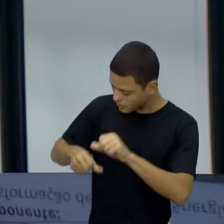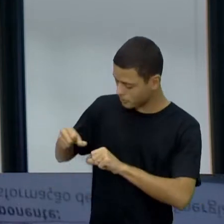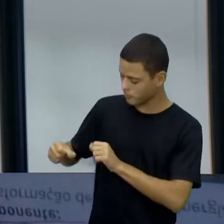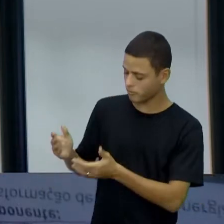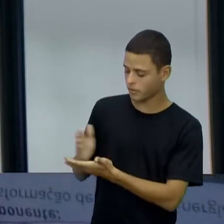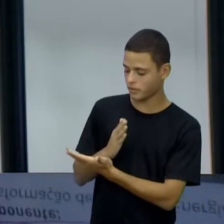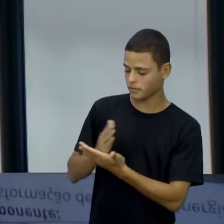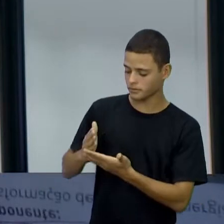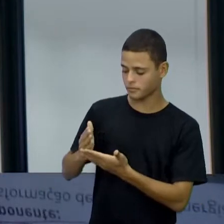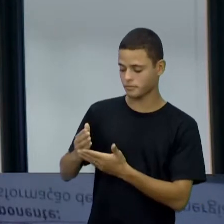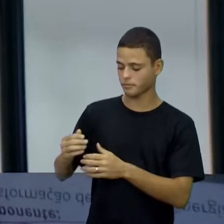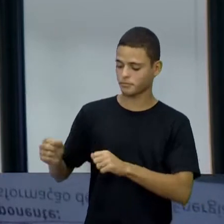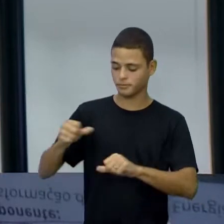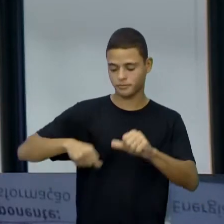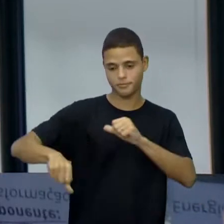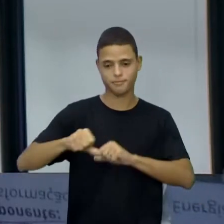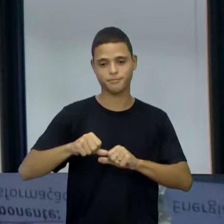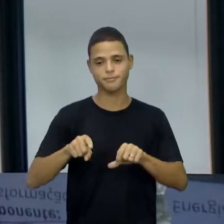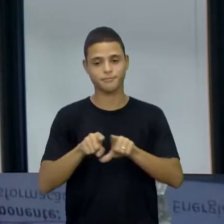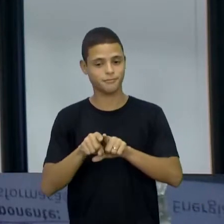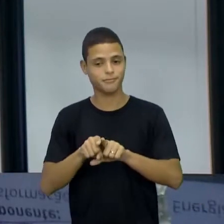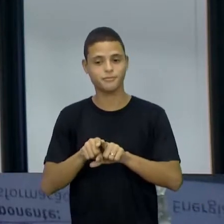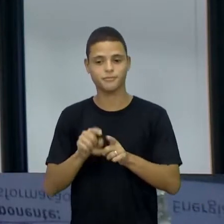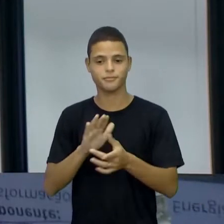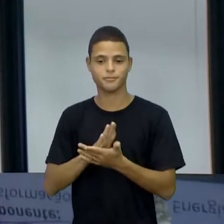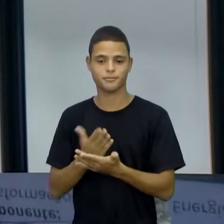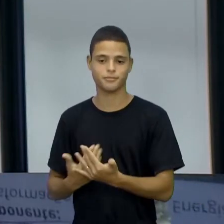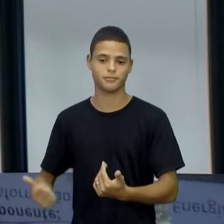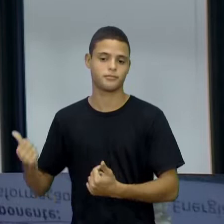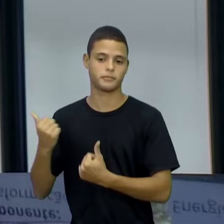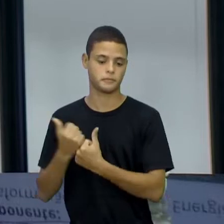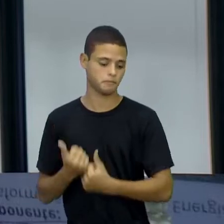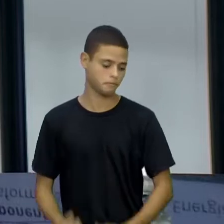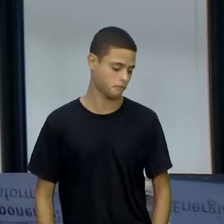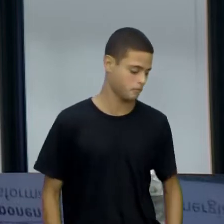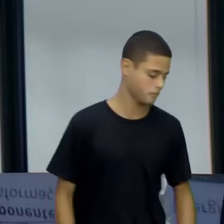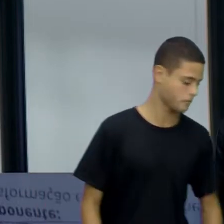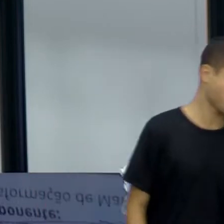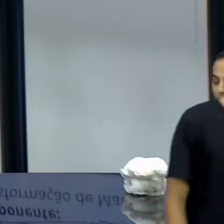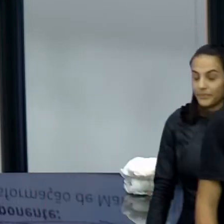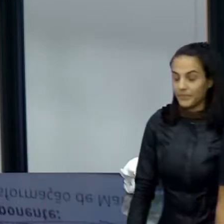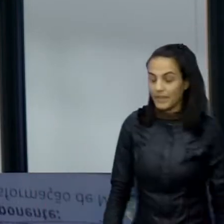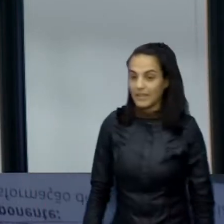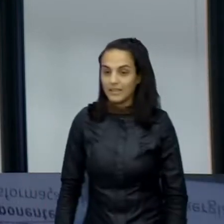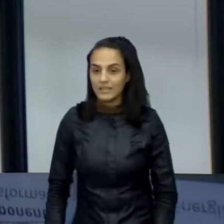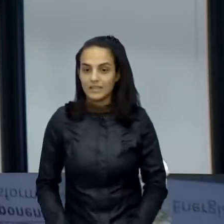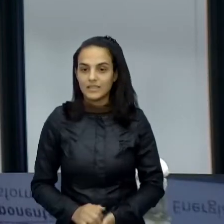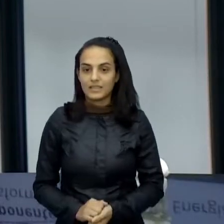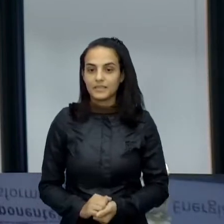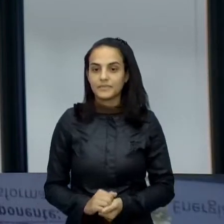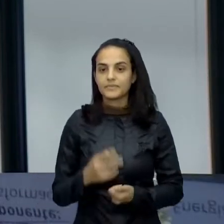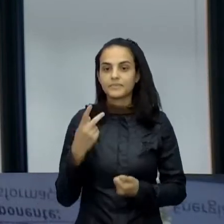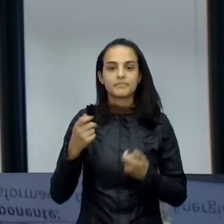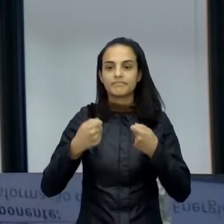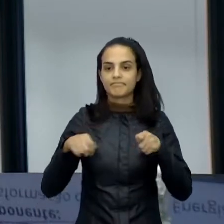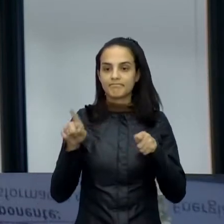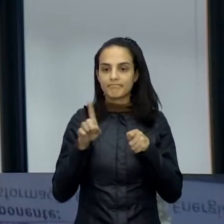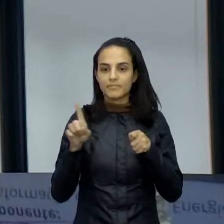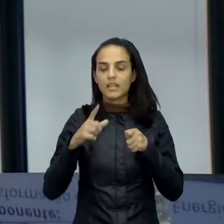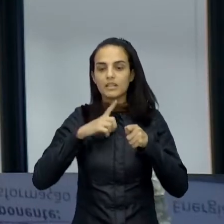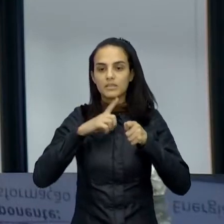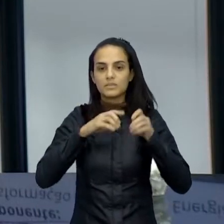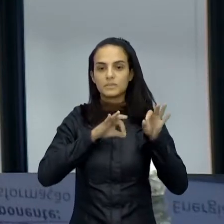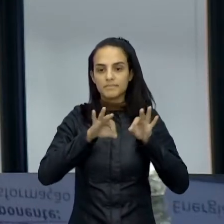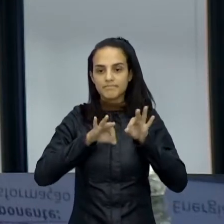geração tem que fazer usufruto também. Eu já disse assim, em umas aulas anteriores, que o planeta ele não precisa da gente, né? Ele se reorganiza. Tem uma